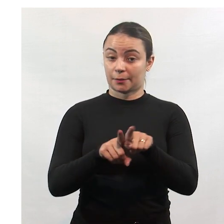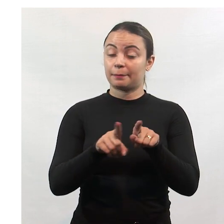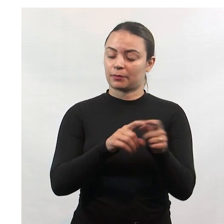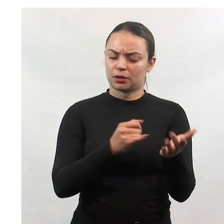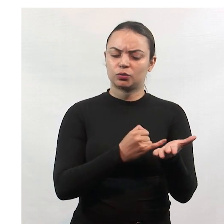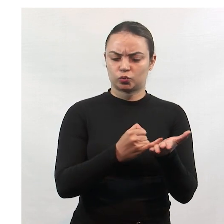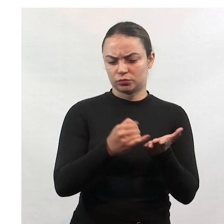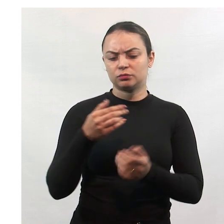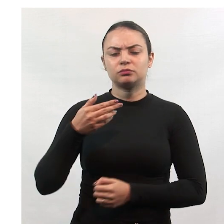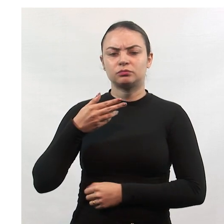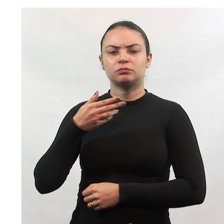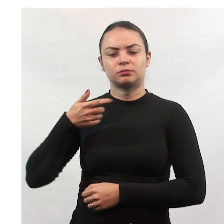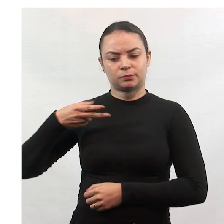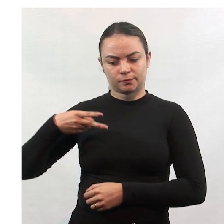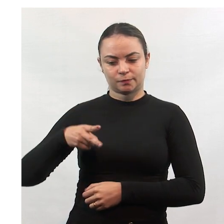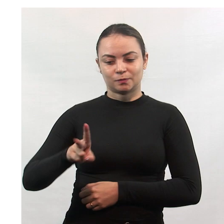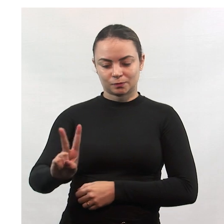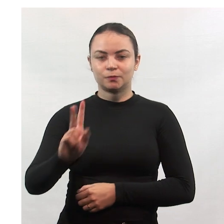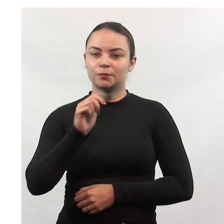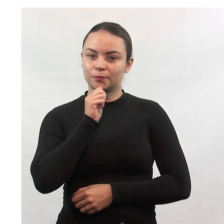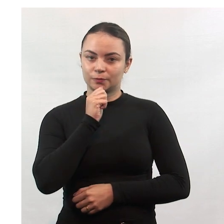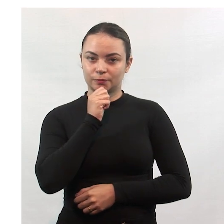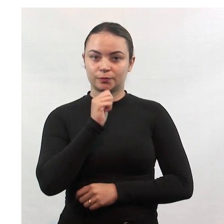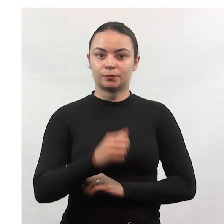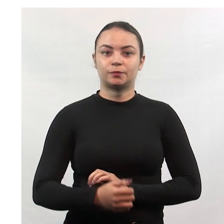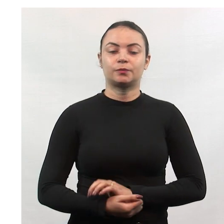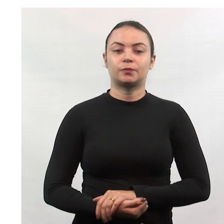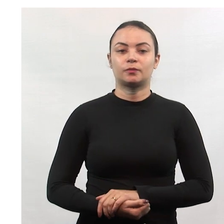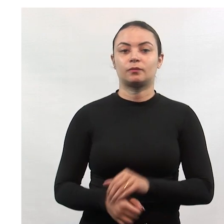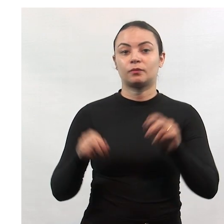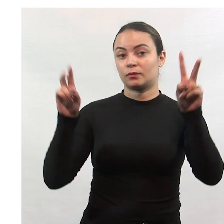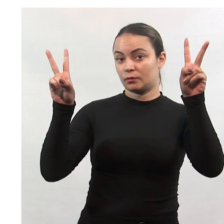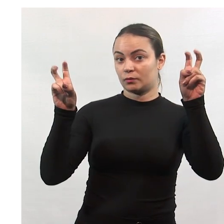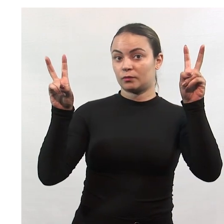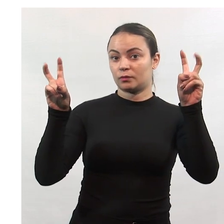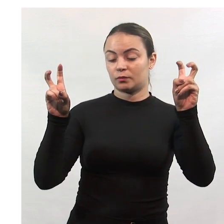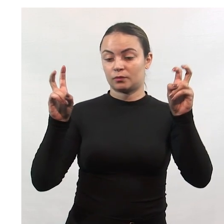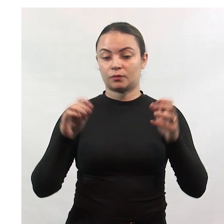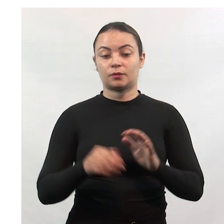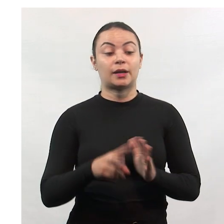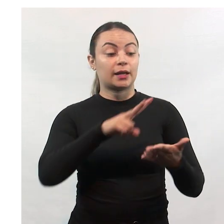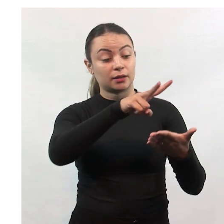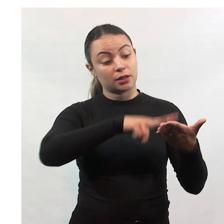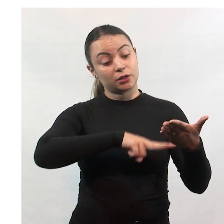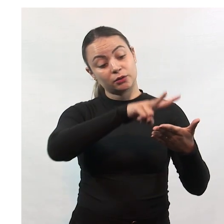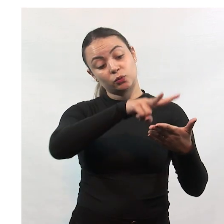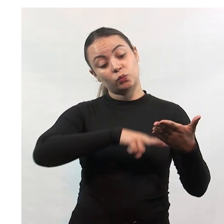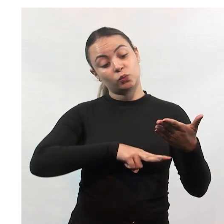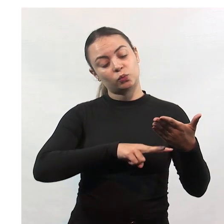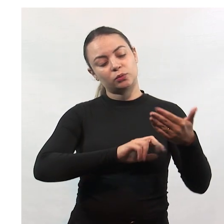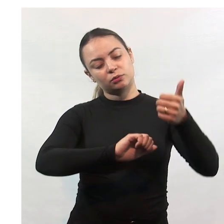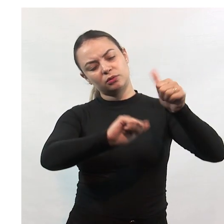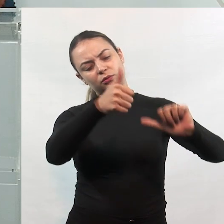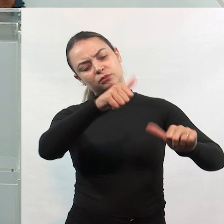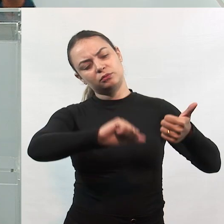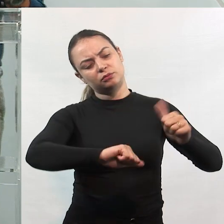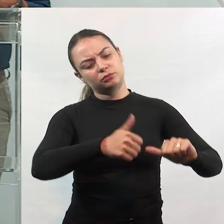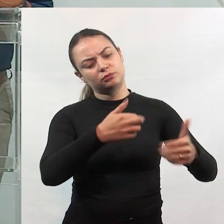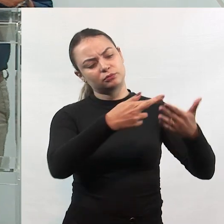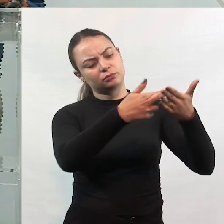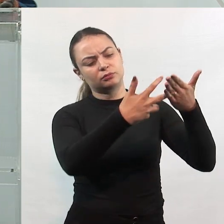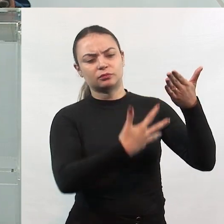trazer materiais produzidos, científicos e não científicos, sobre o assunto estudado, tá? A